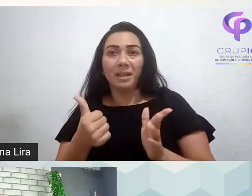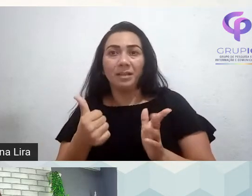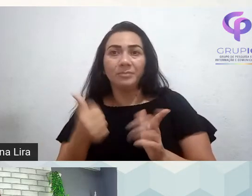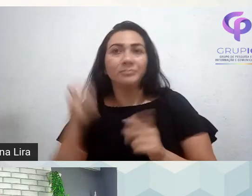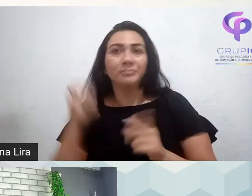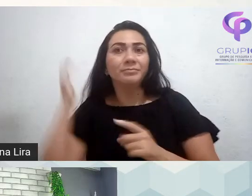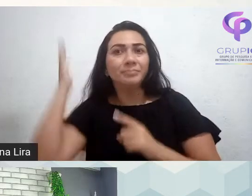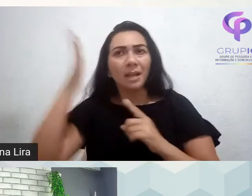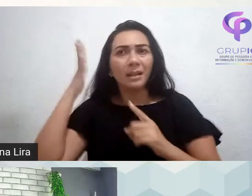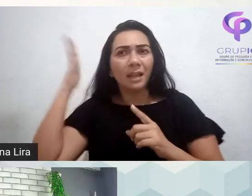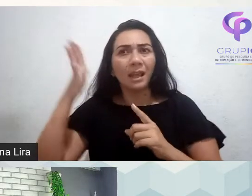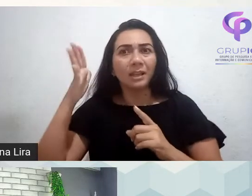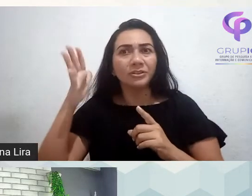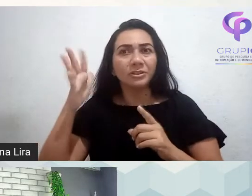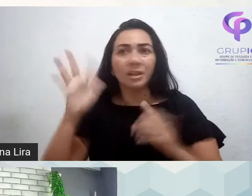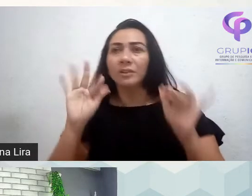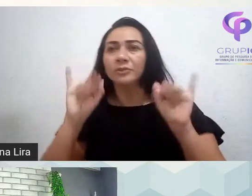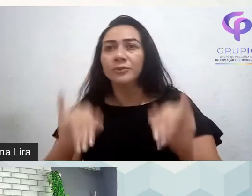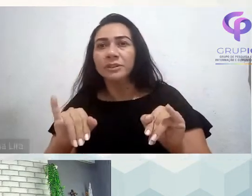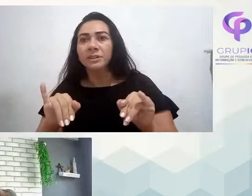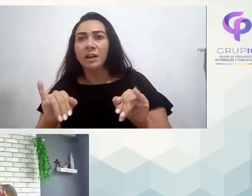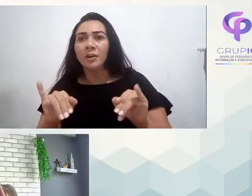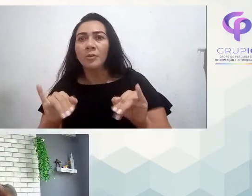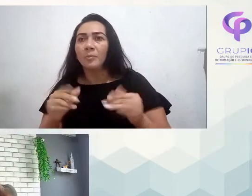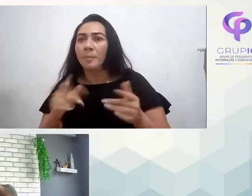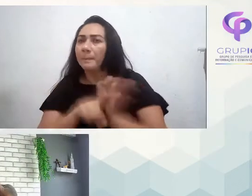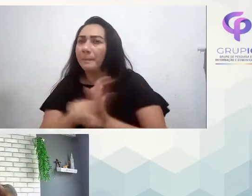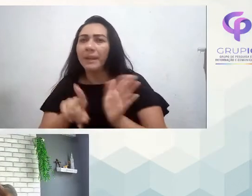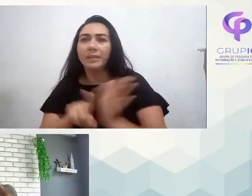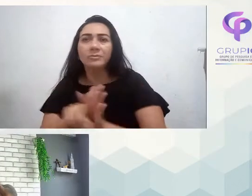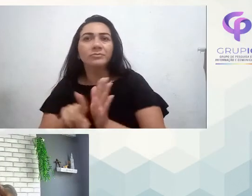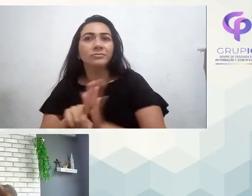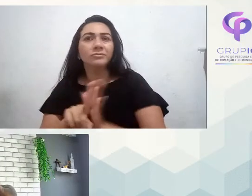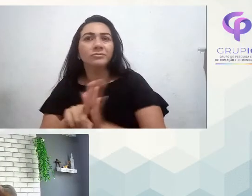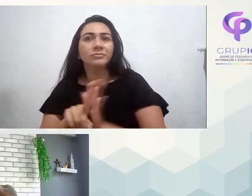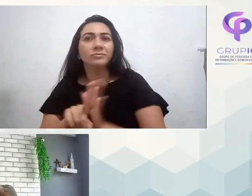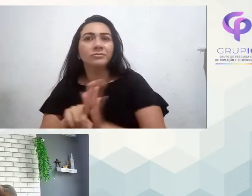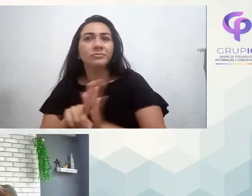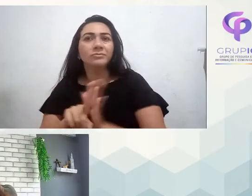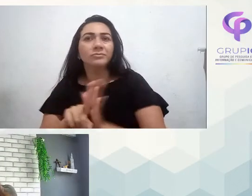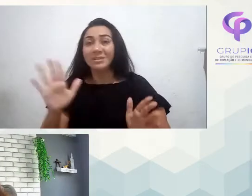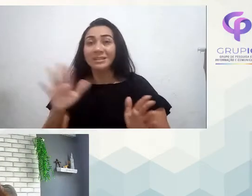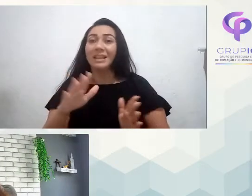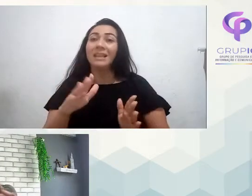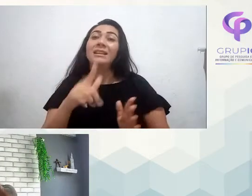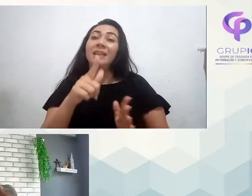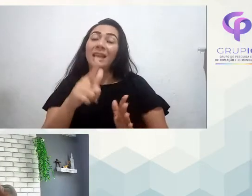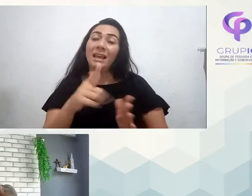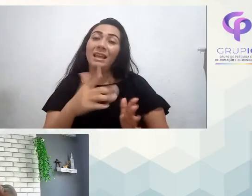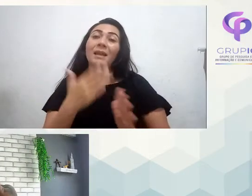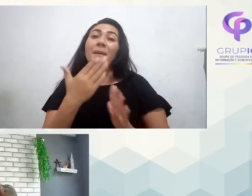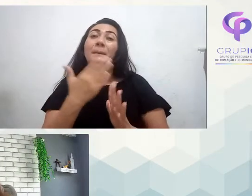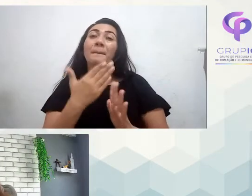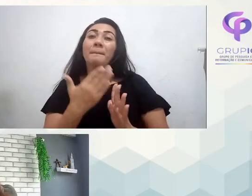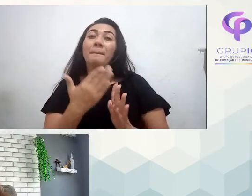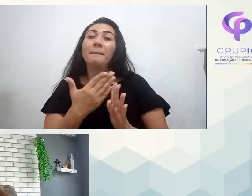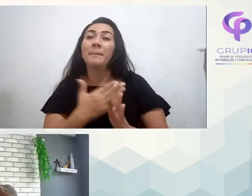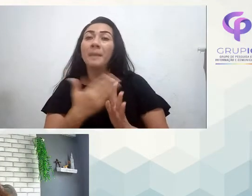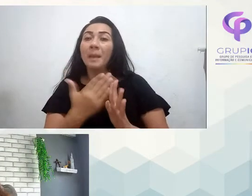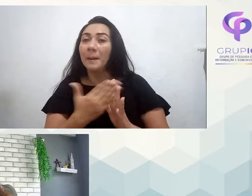longo da fala, mas eu só adianto uma coisa para você, que já é nosso parceiro, e se não for, já fica